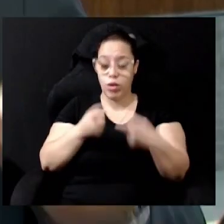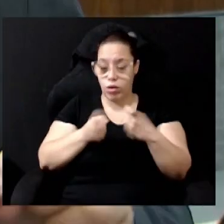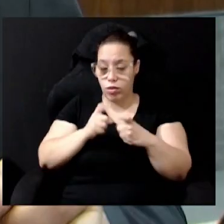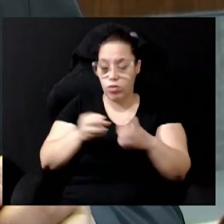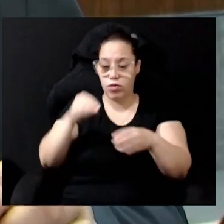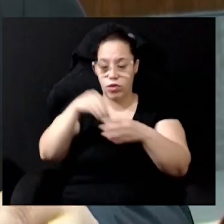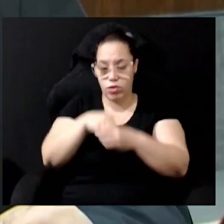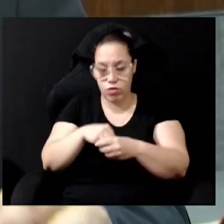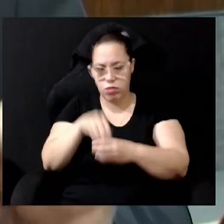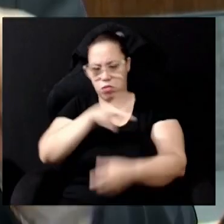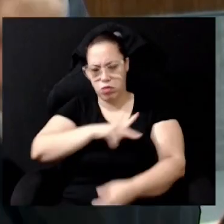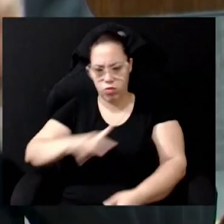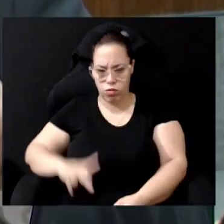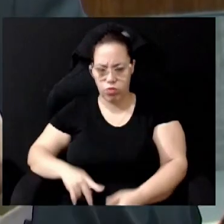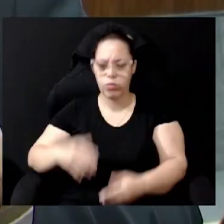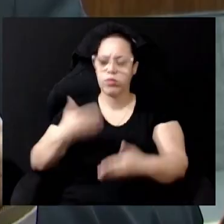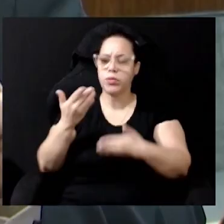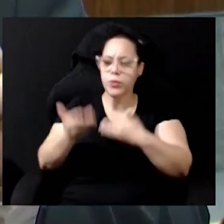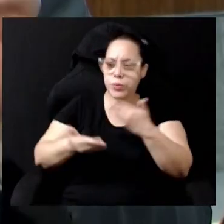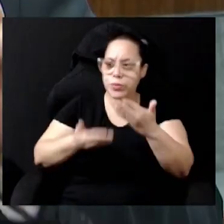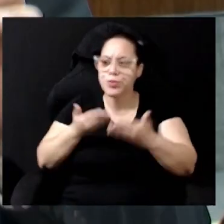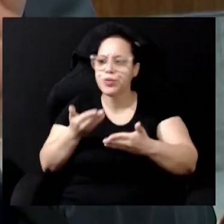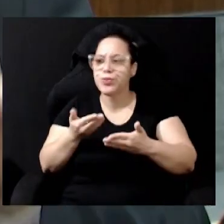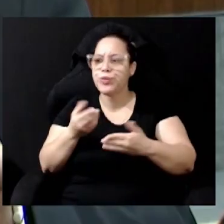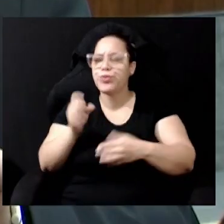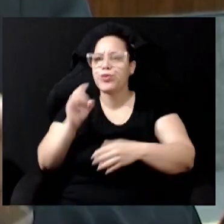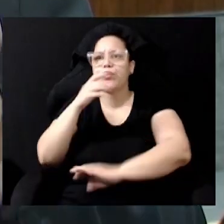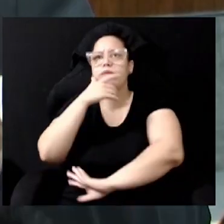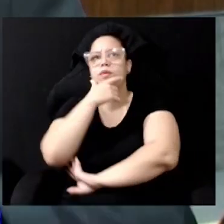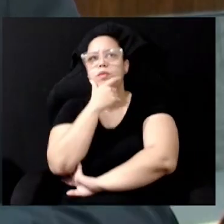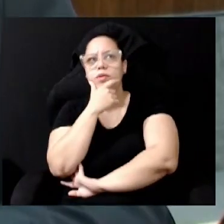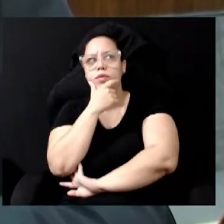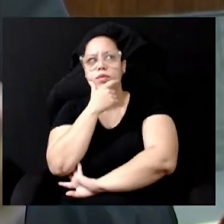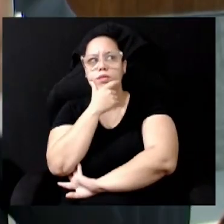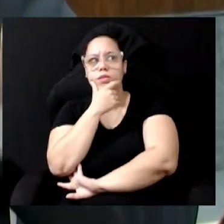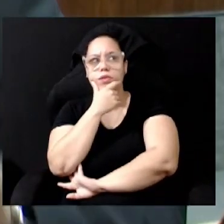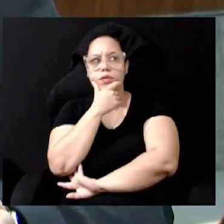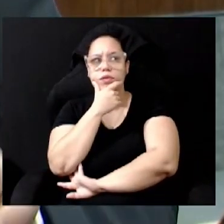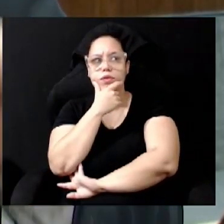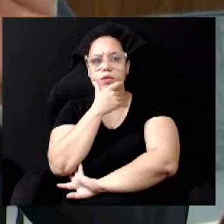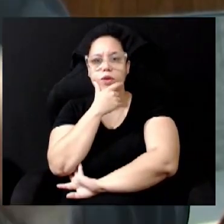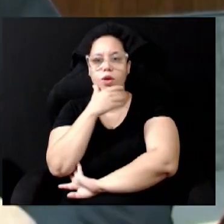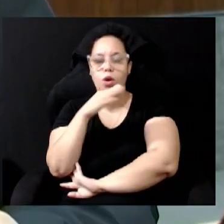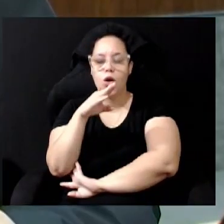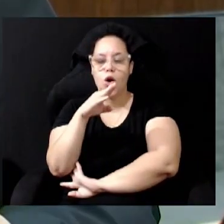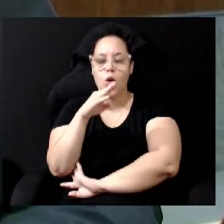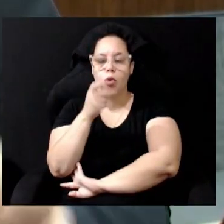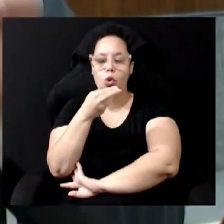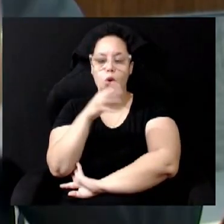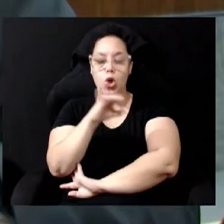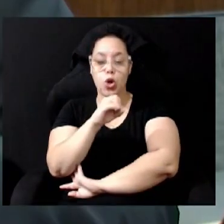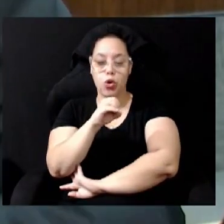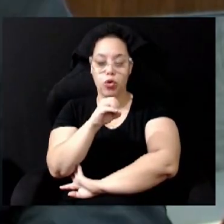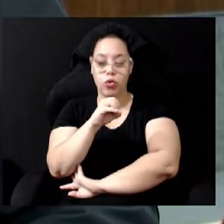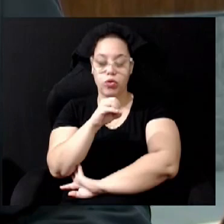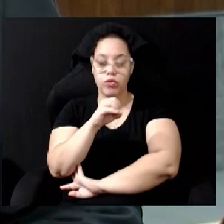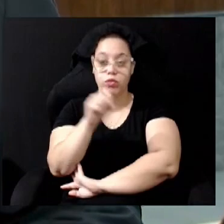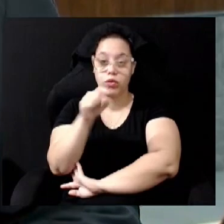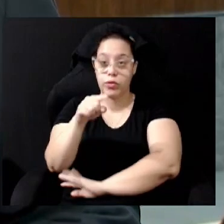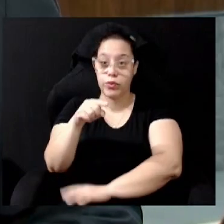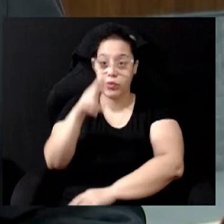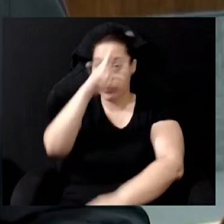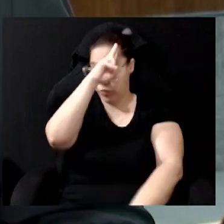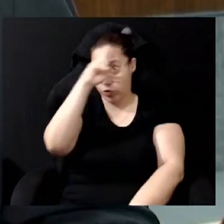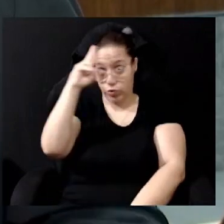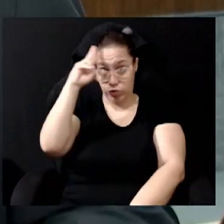presidência, tratamos também, só que quando fomos tratar de bolsões para os Uberes ali dentro da